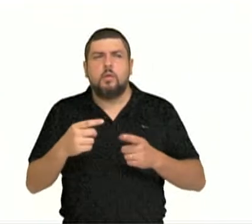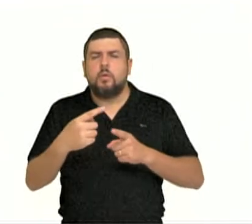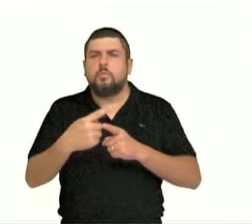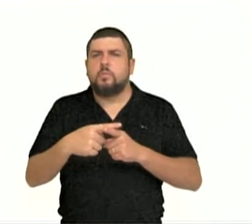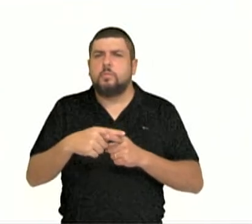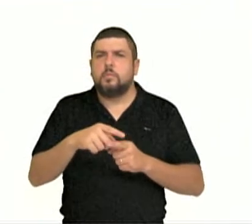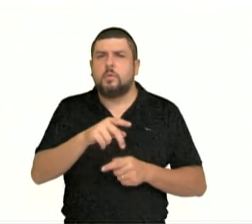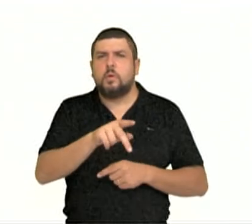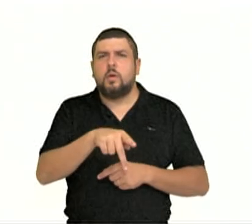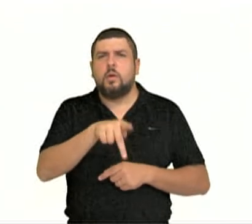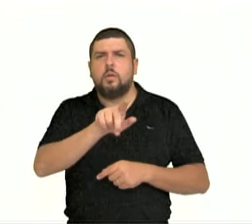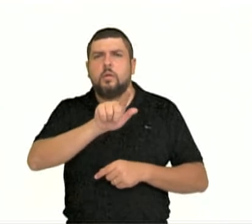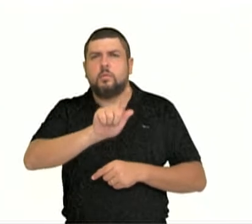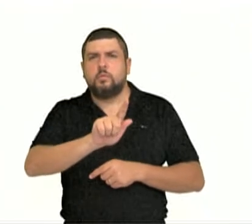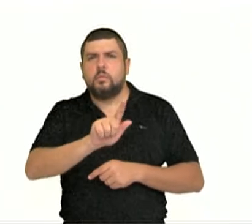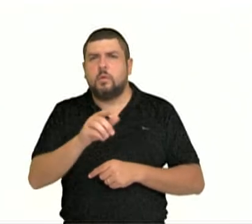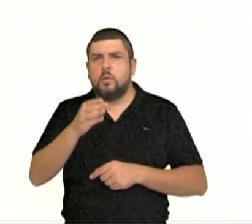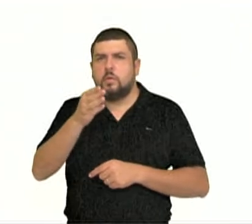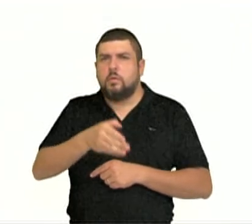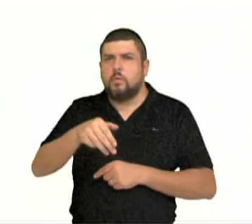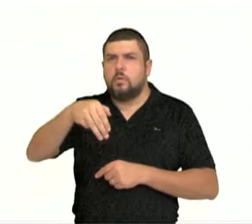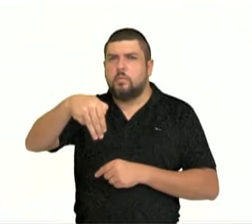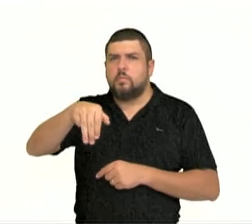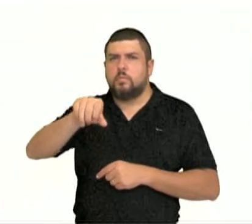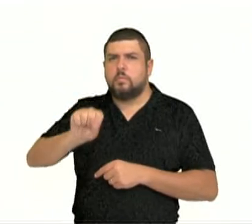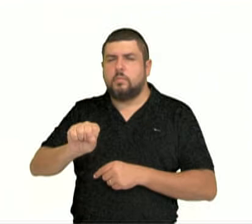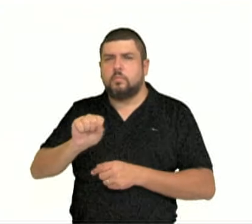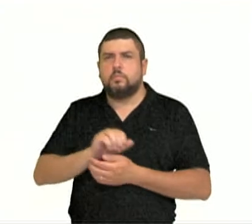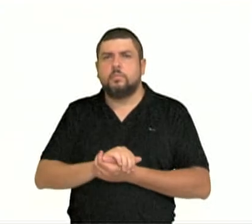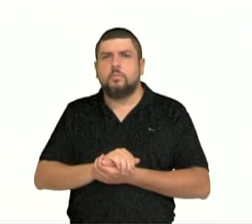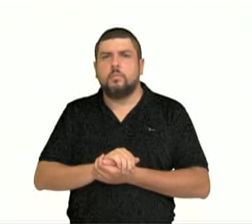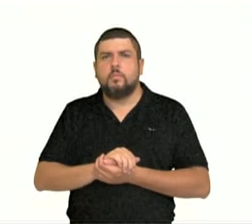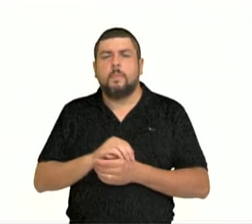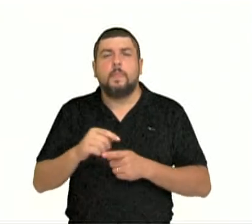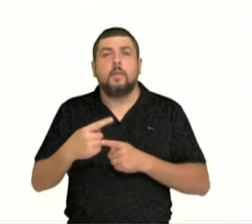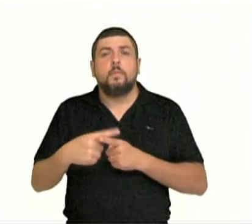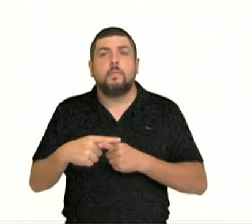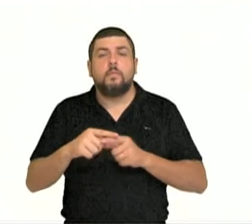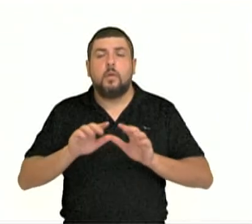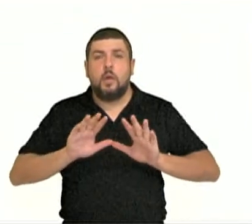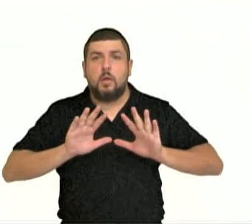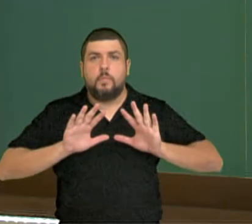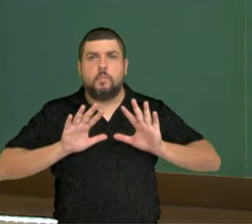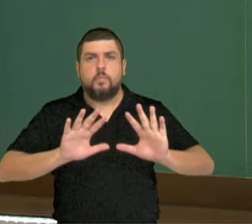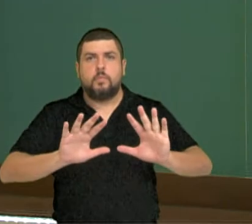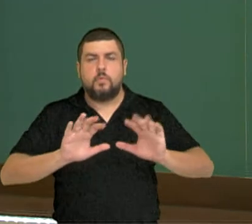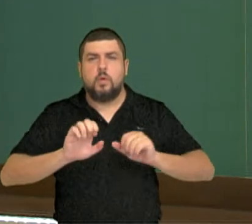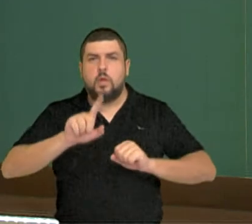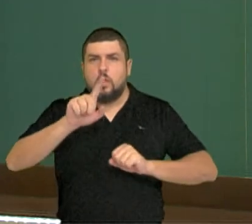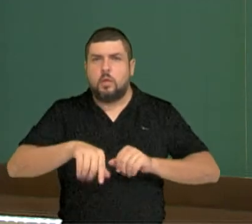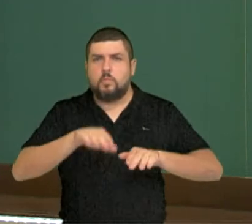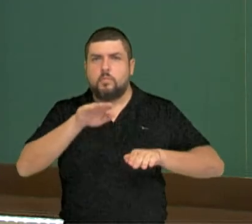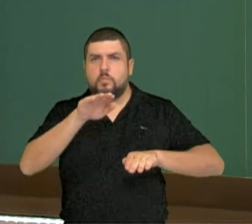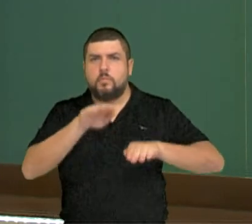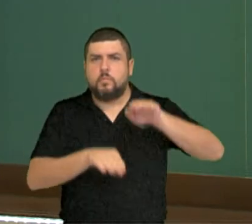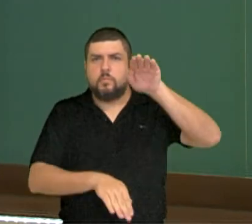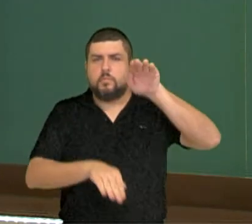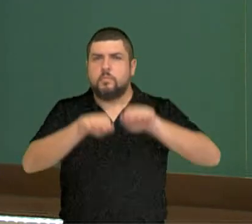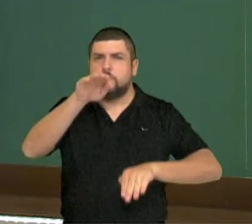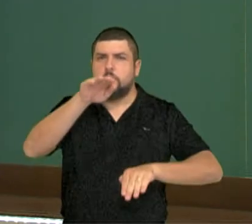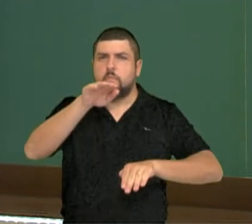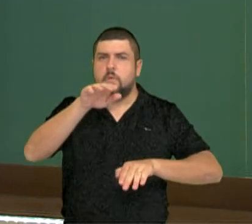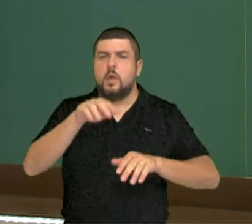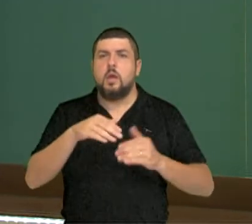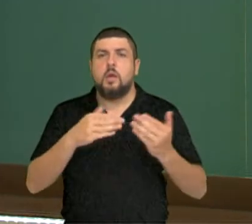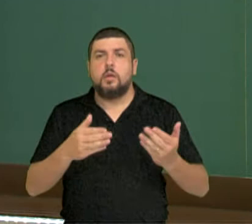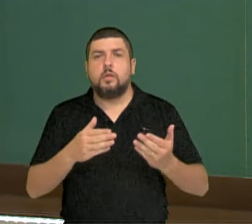né? Porque se eu falei para vocês que o impulso está relacionado com a quantidade de movimento, certo? Então, a gente vai